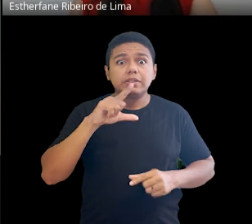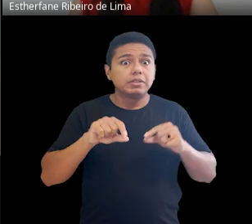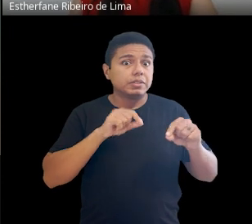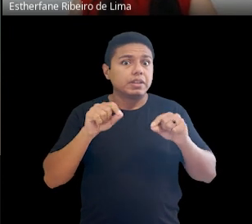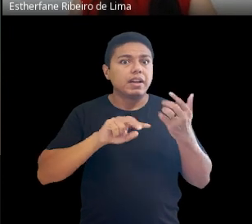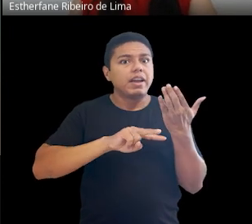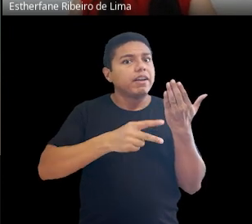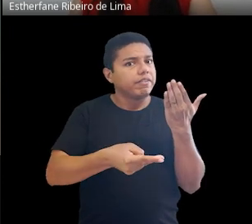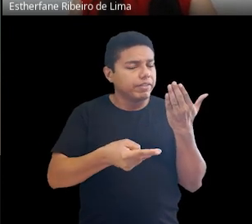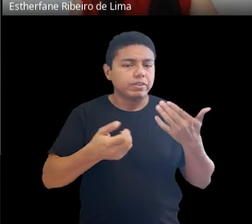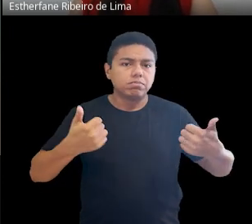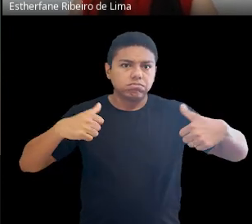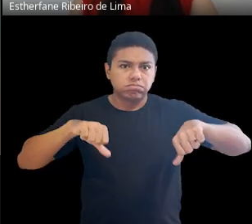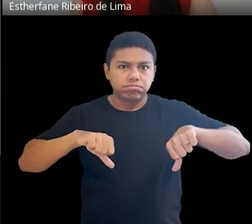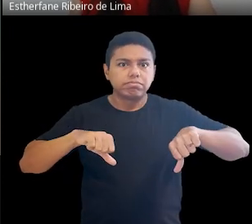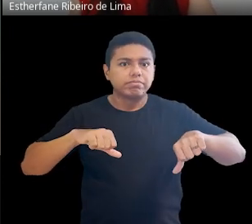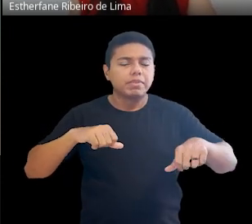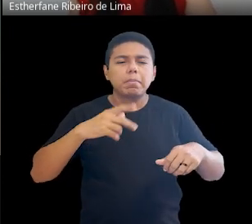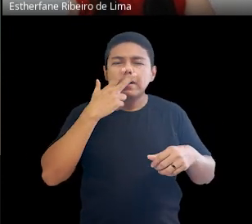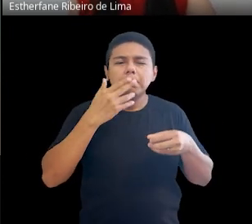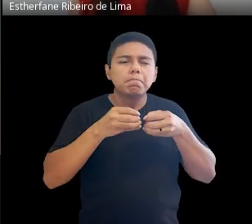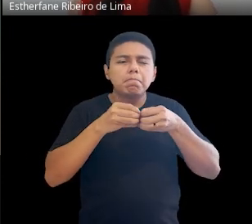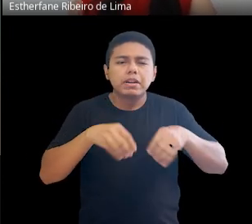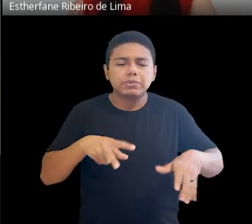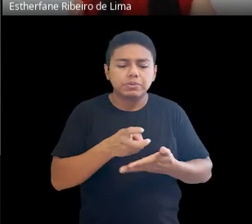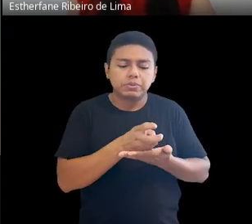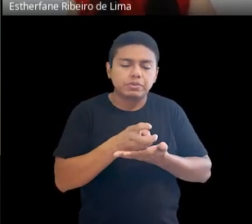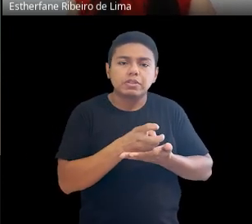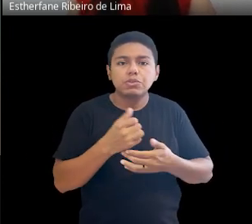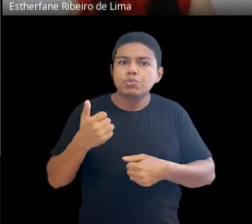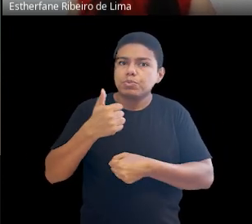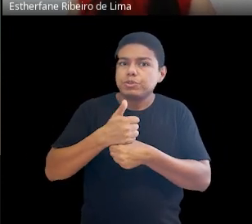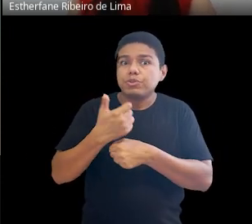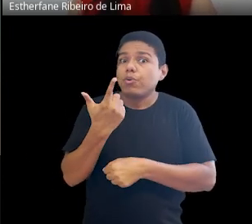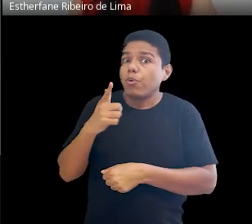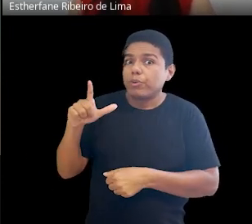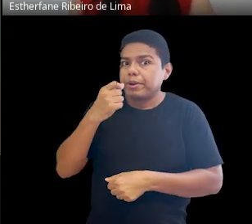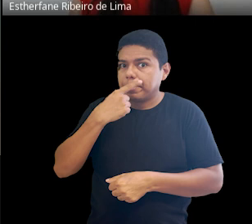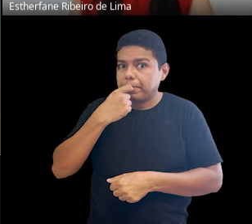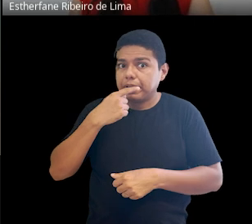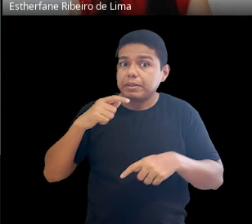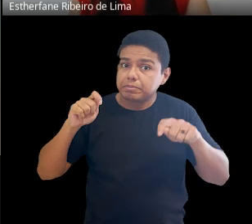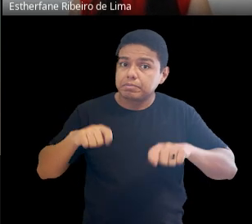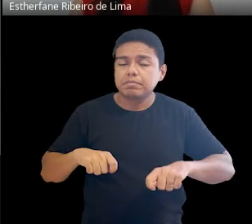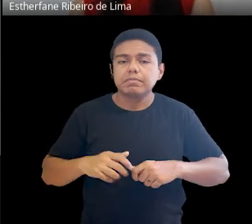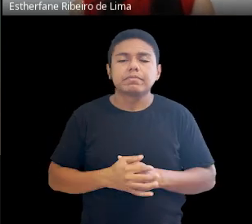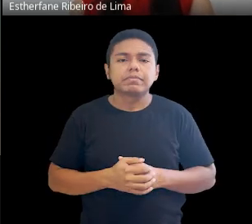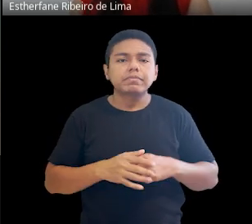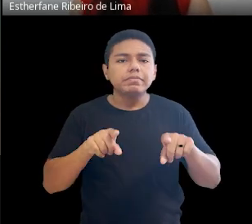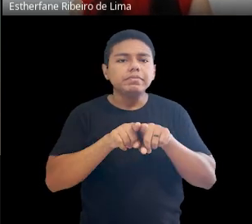algum efeito teratogênico no feto. Então, fazer essa substituição por um metildopa, por exemplo. E se não estiver